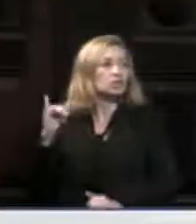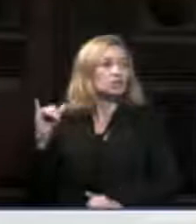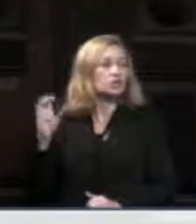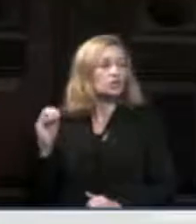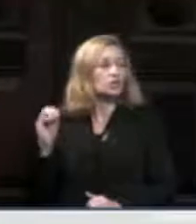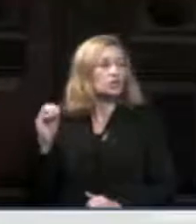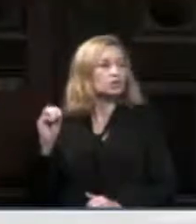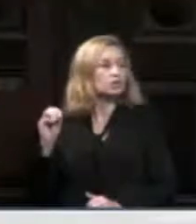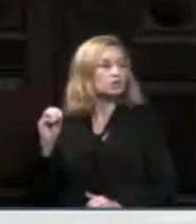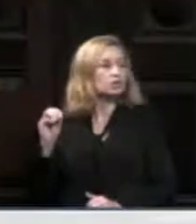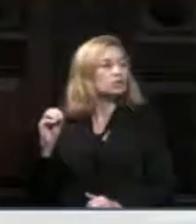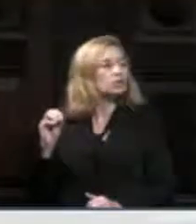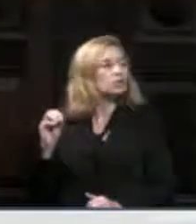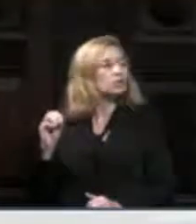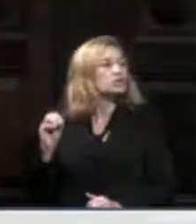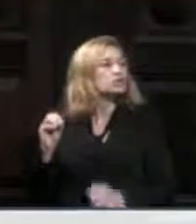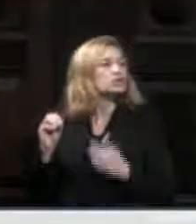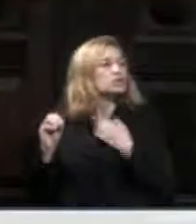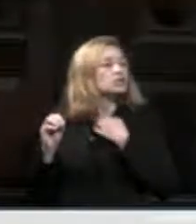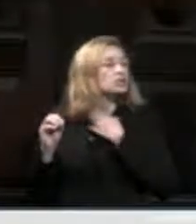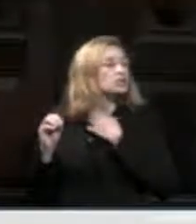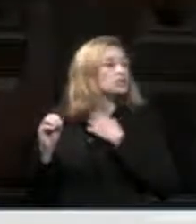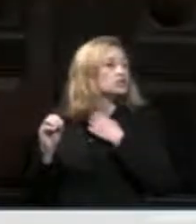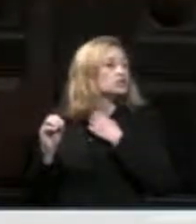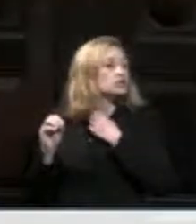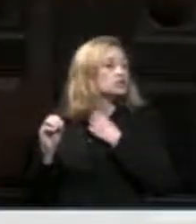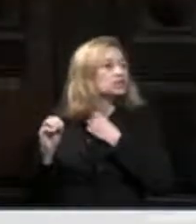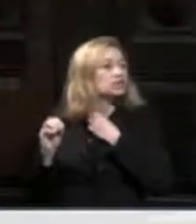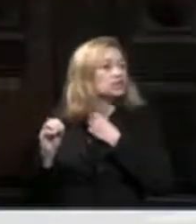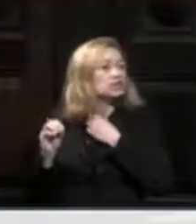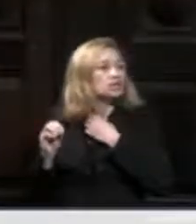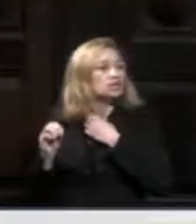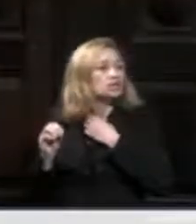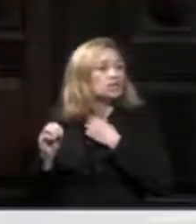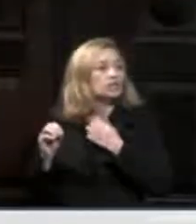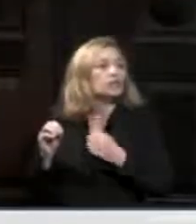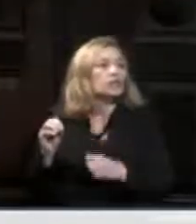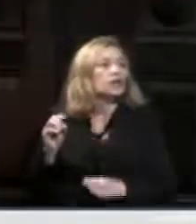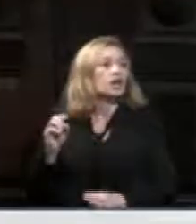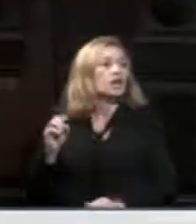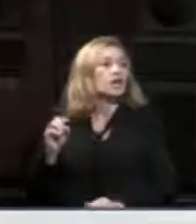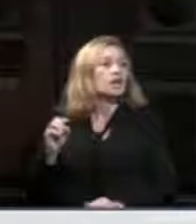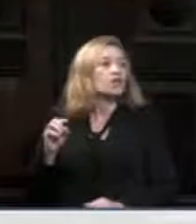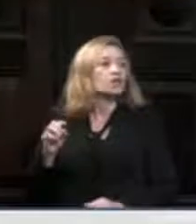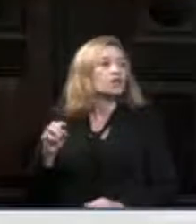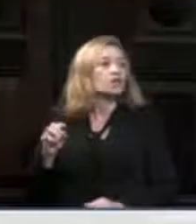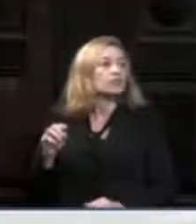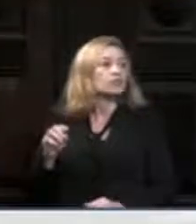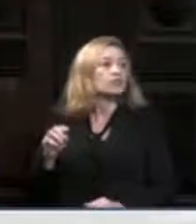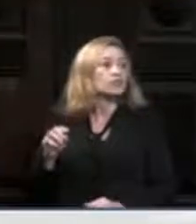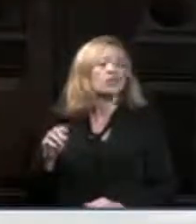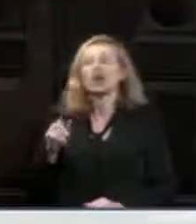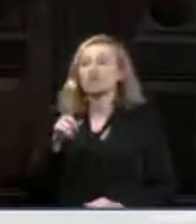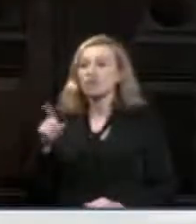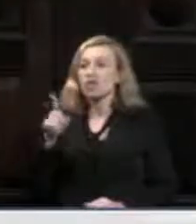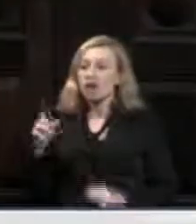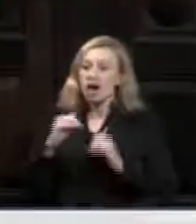parque por quê? Porque houve a contratação de uma consultoria ambiental que foi lá e retirou do